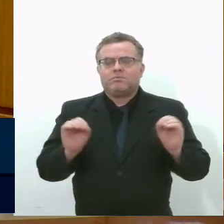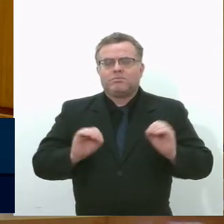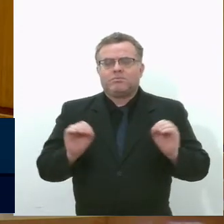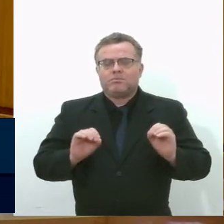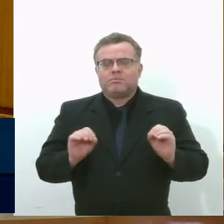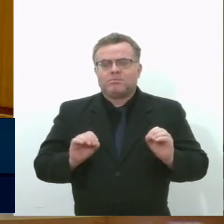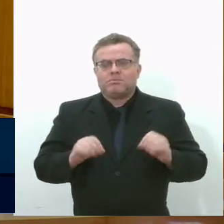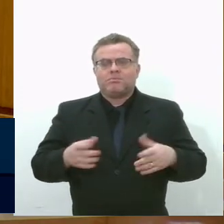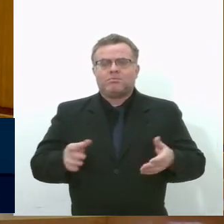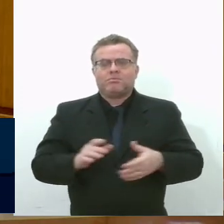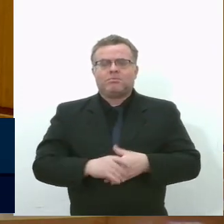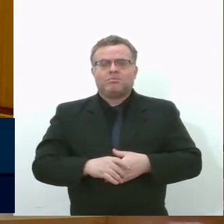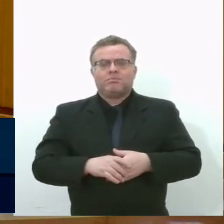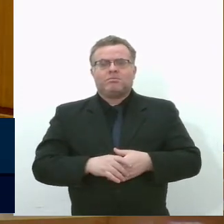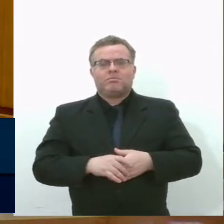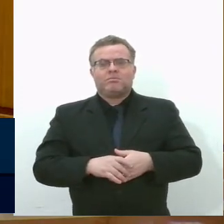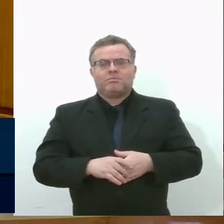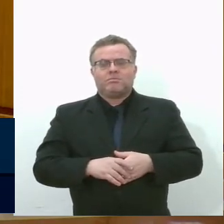Nada.